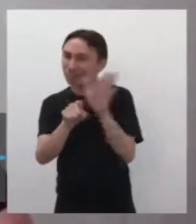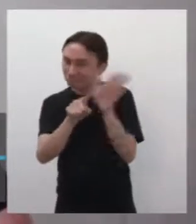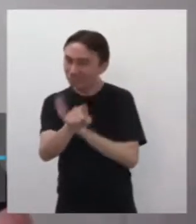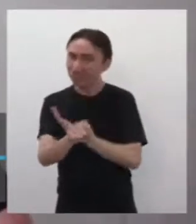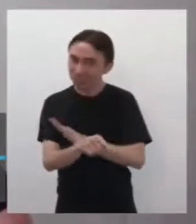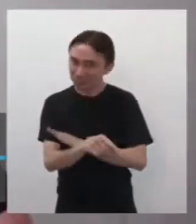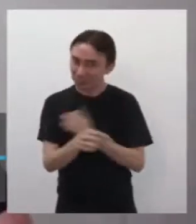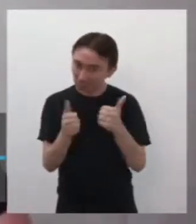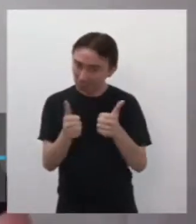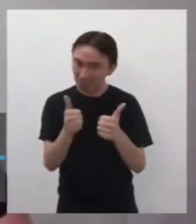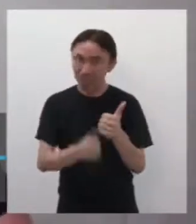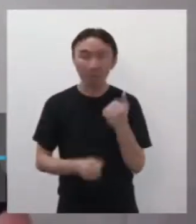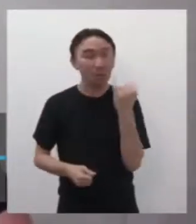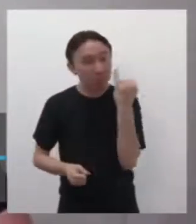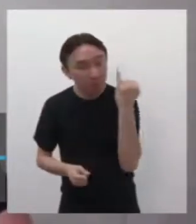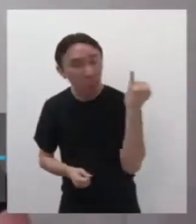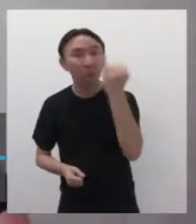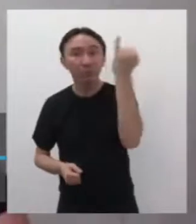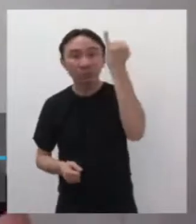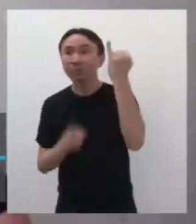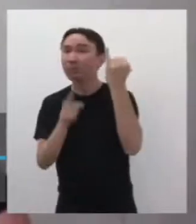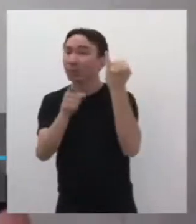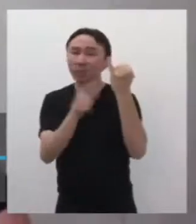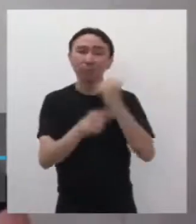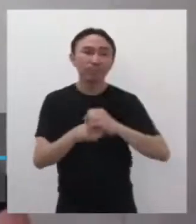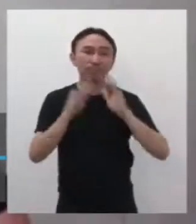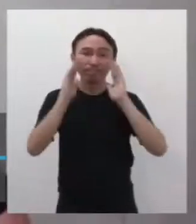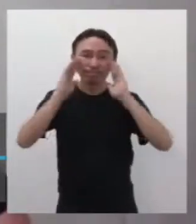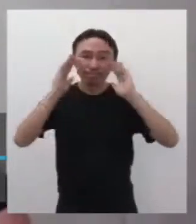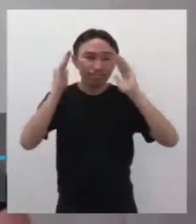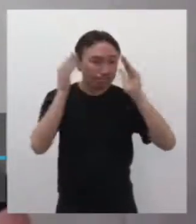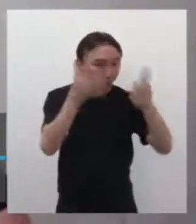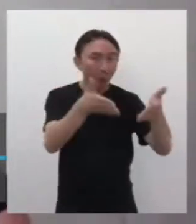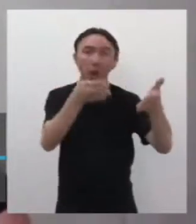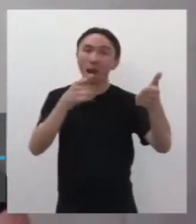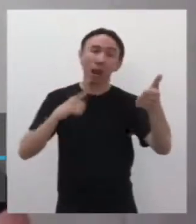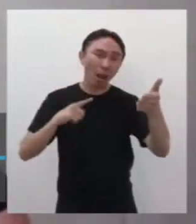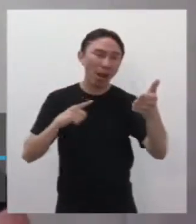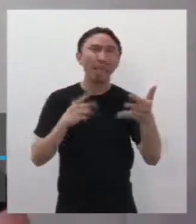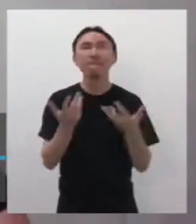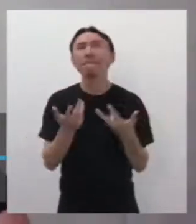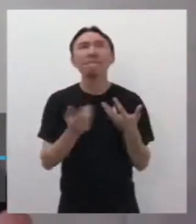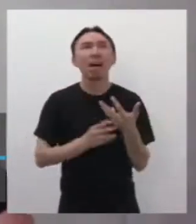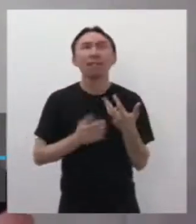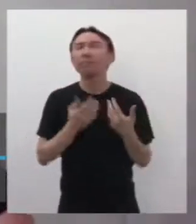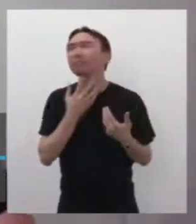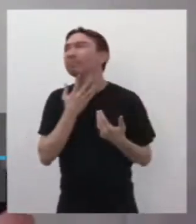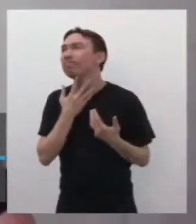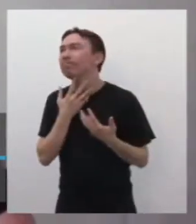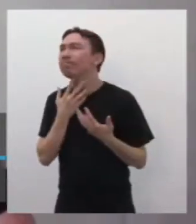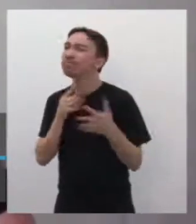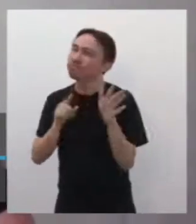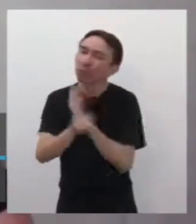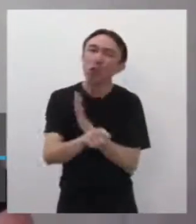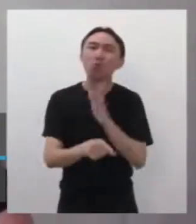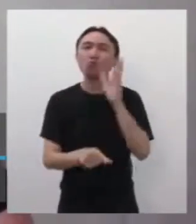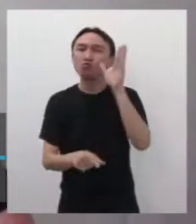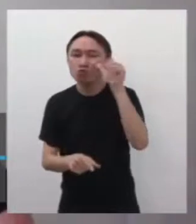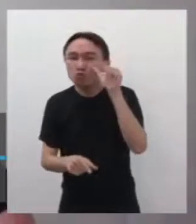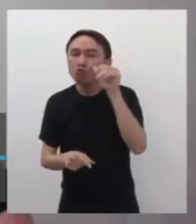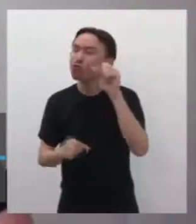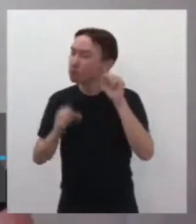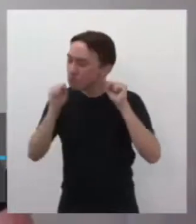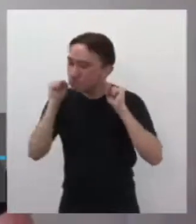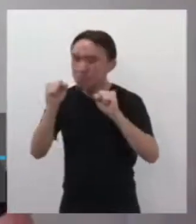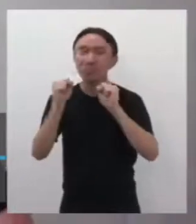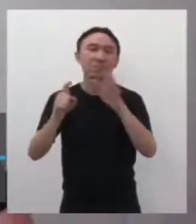que vocês, já durante a apresentação, se concentrem nas perguntas que vocês querem fazer, e a